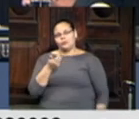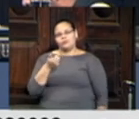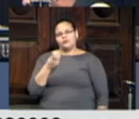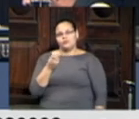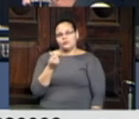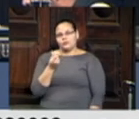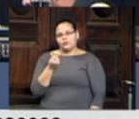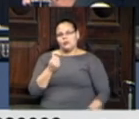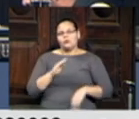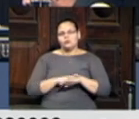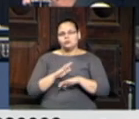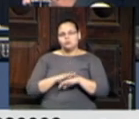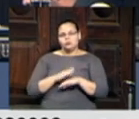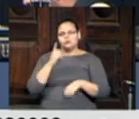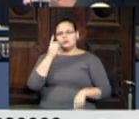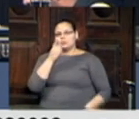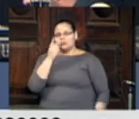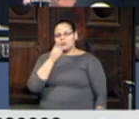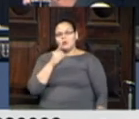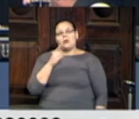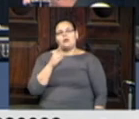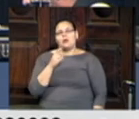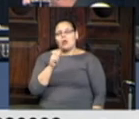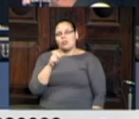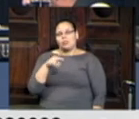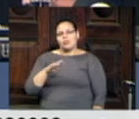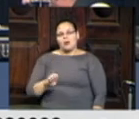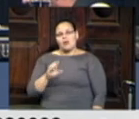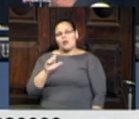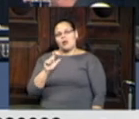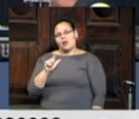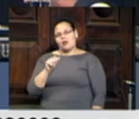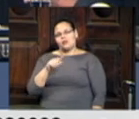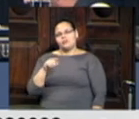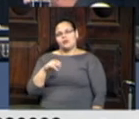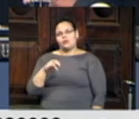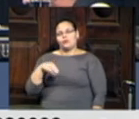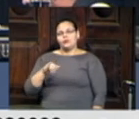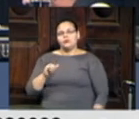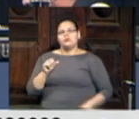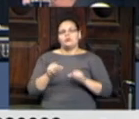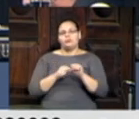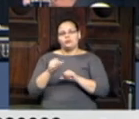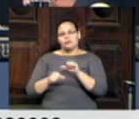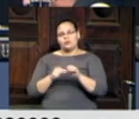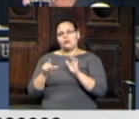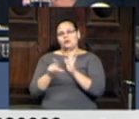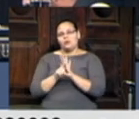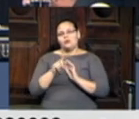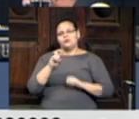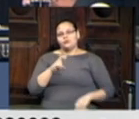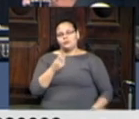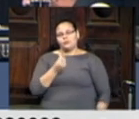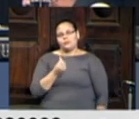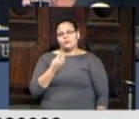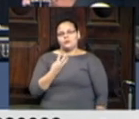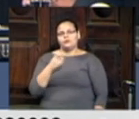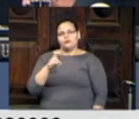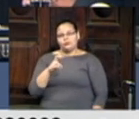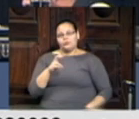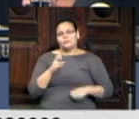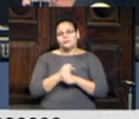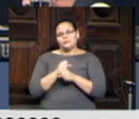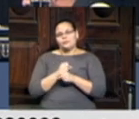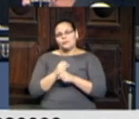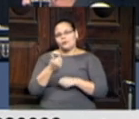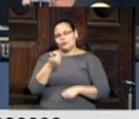1981/2016, de autoria do deputado André Lazzaroni, que altera a Lei 5.645, de 6 de janeiro de